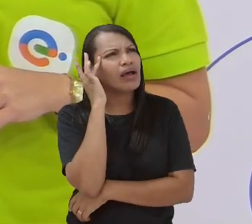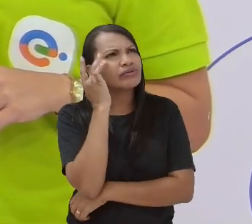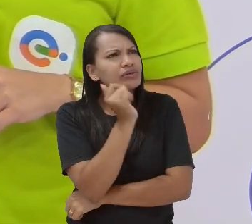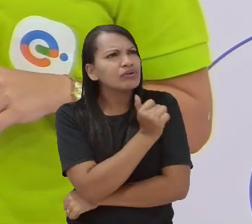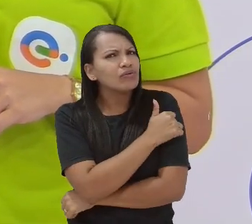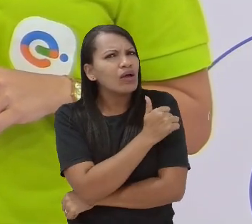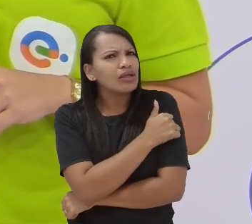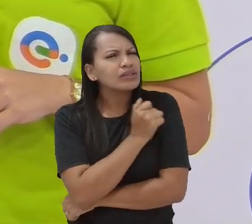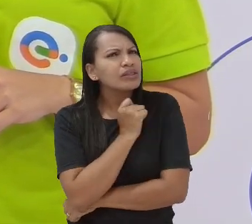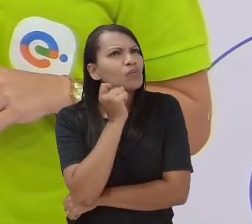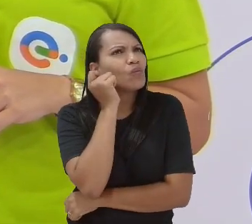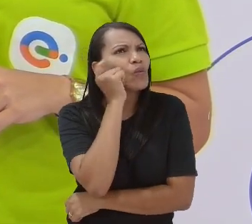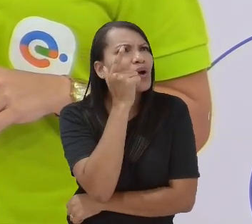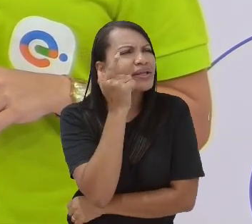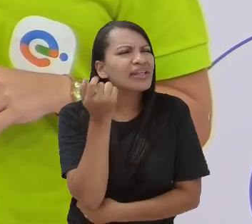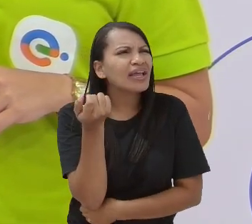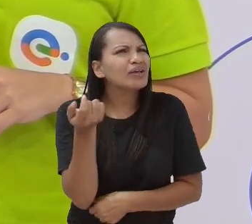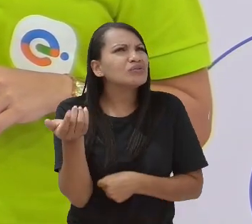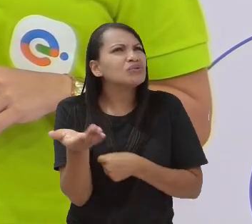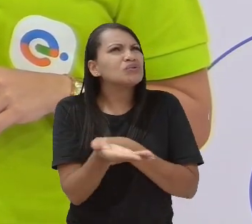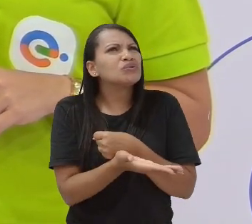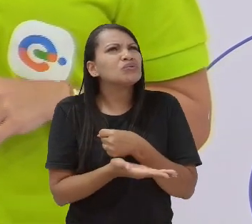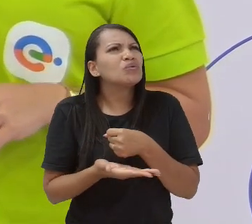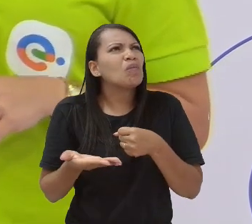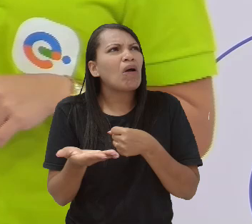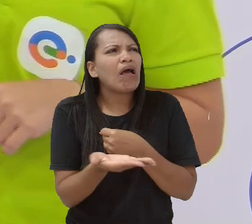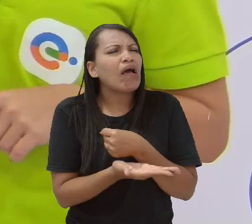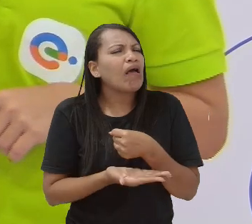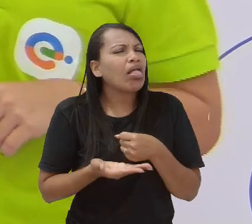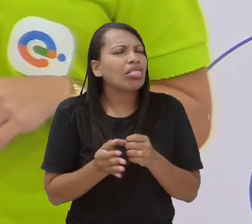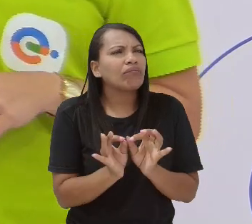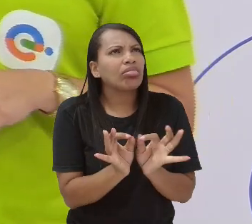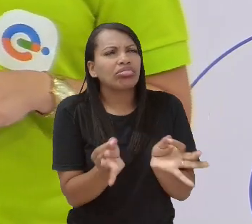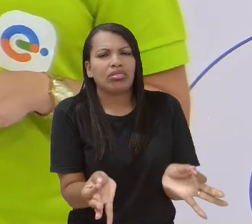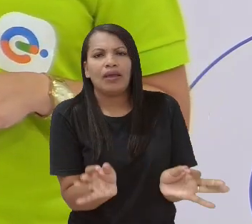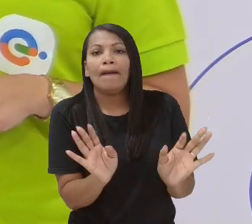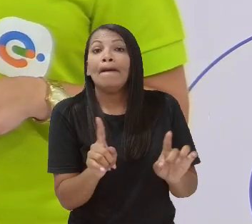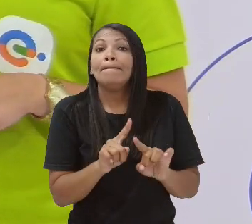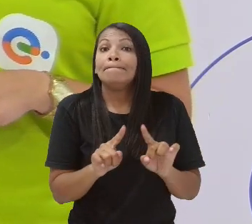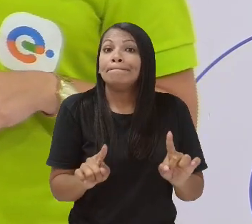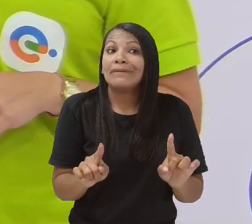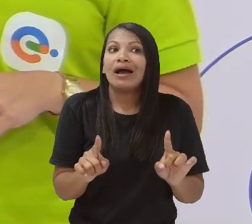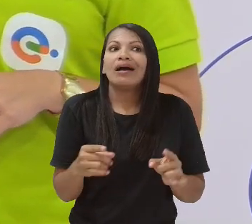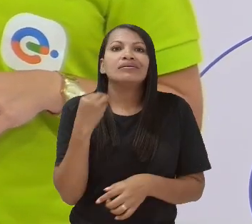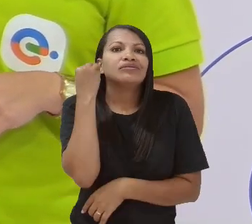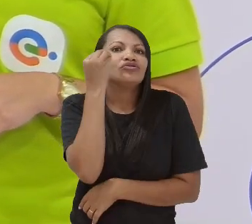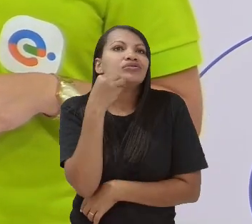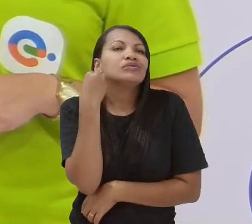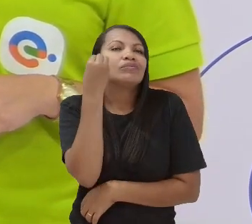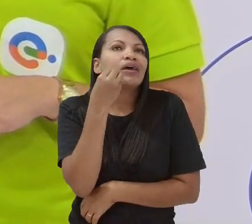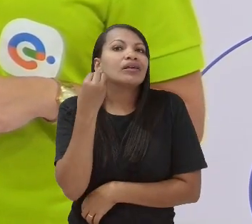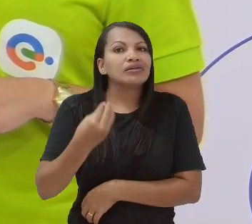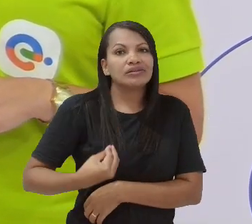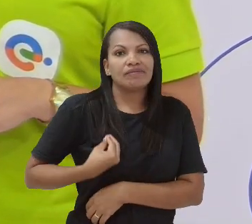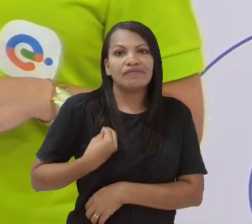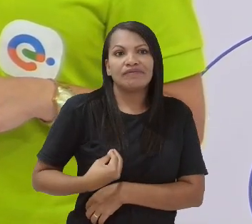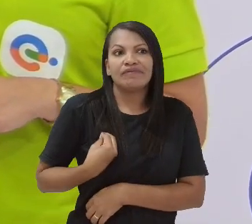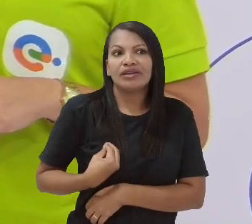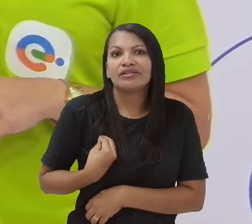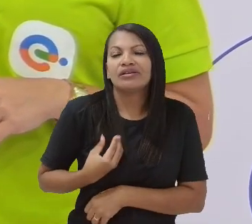tem uma ideia rasa a respeito, mas dentro da vivência deles, do que eles observam. Então, primeira coisa,